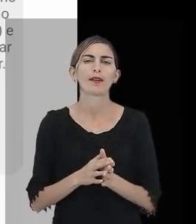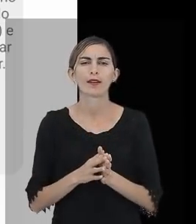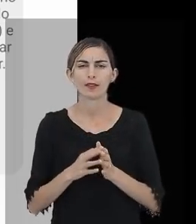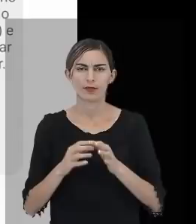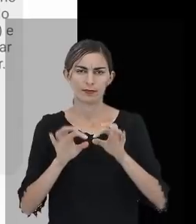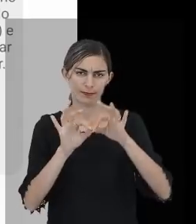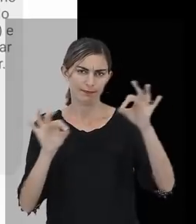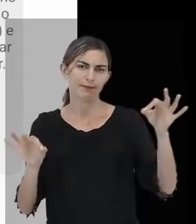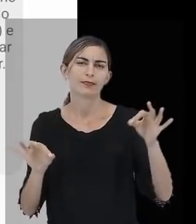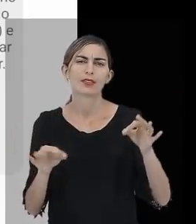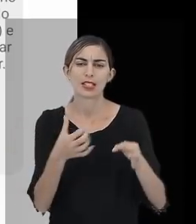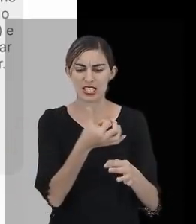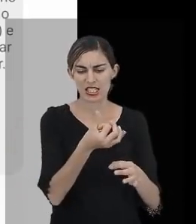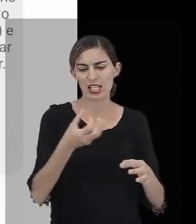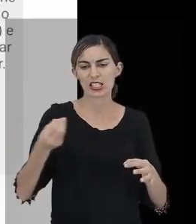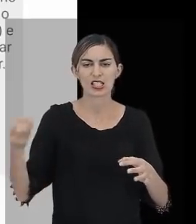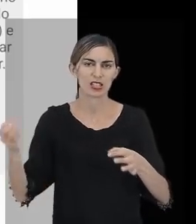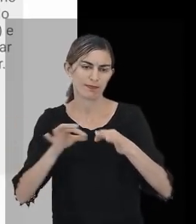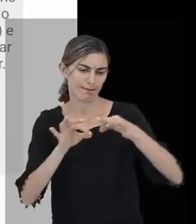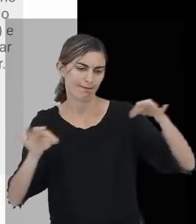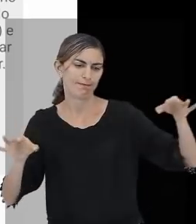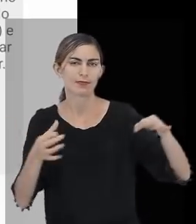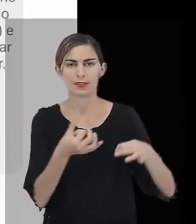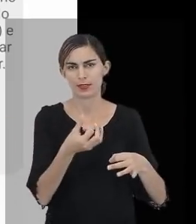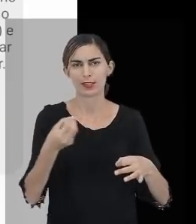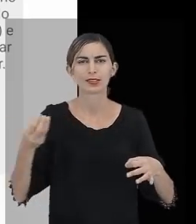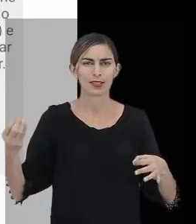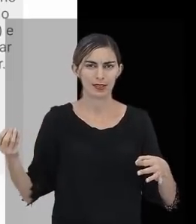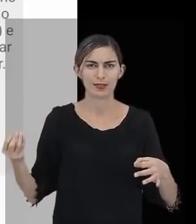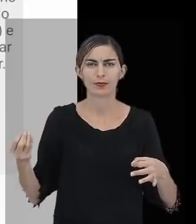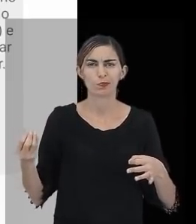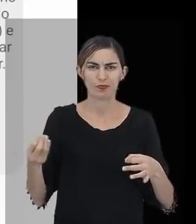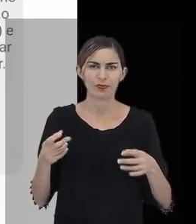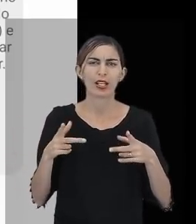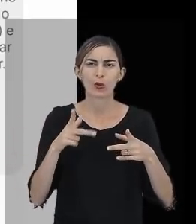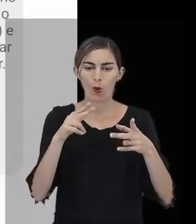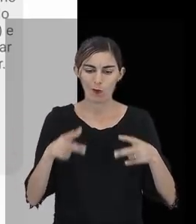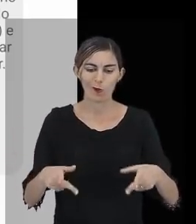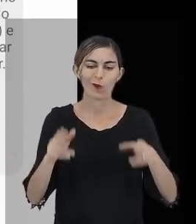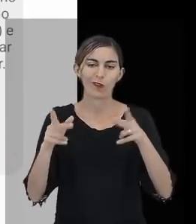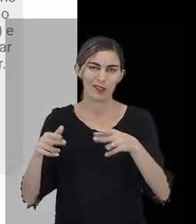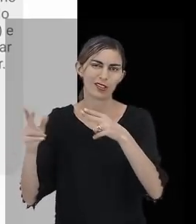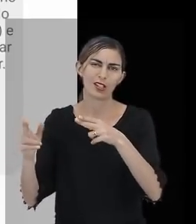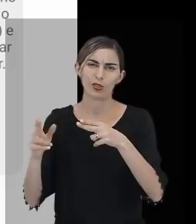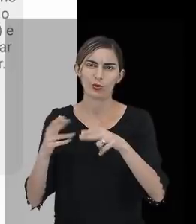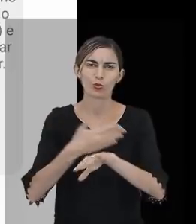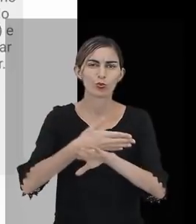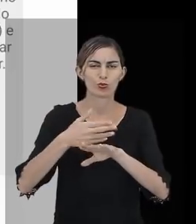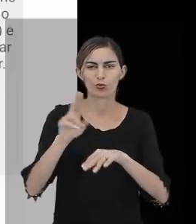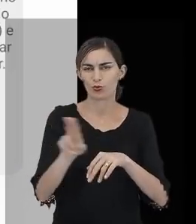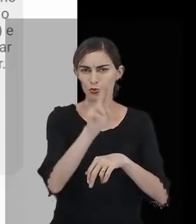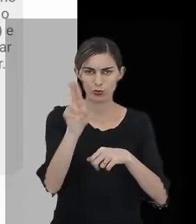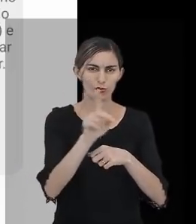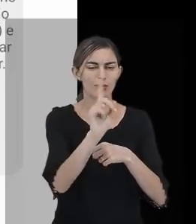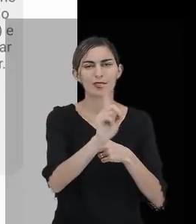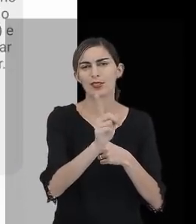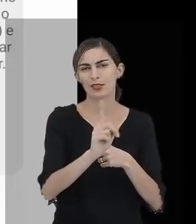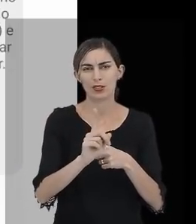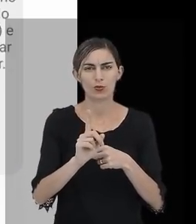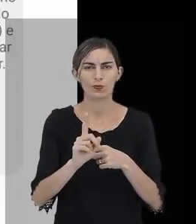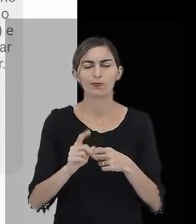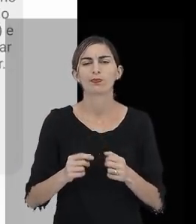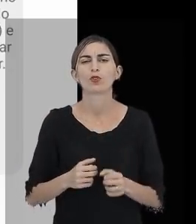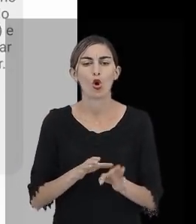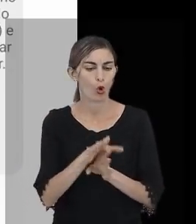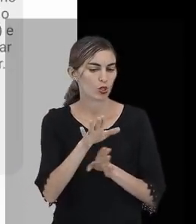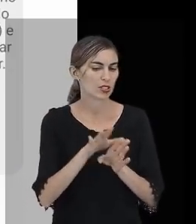pixels. Então ele já ia ficar cortado aqui, certo? No seu layout. Então não é recomendado você usar o absolute layout